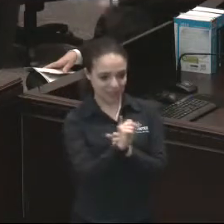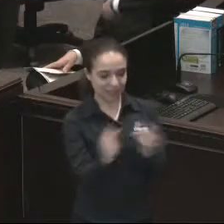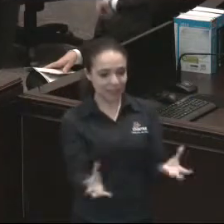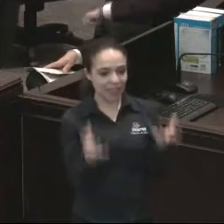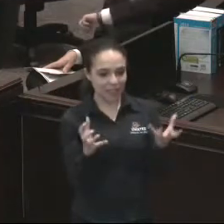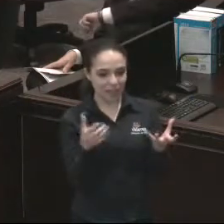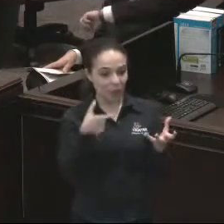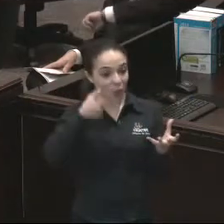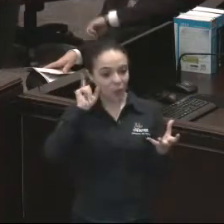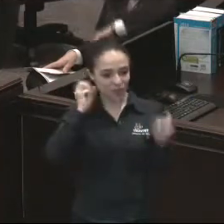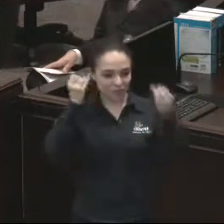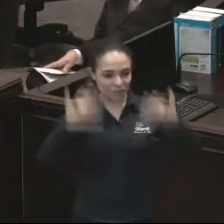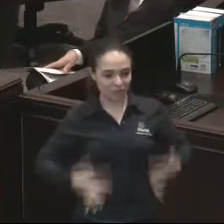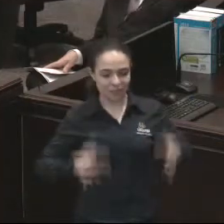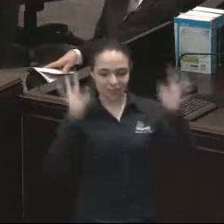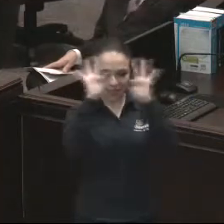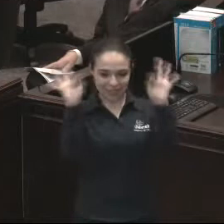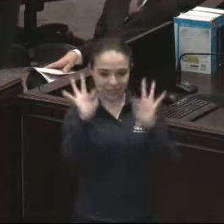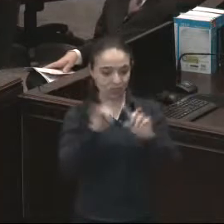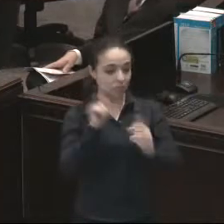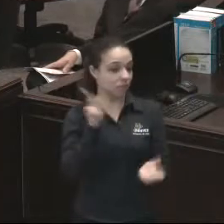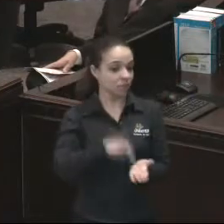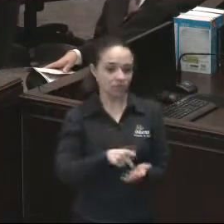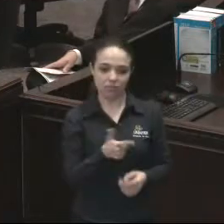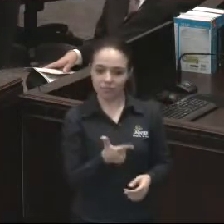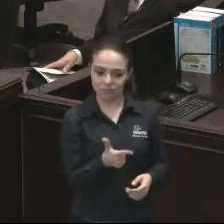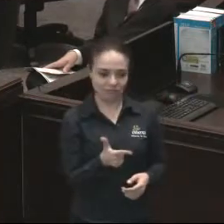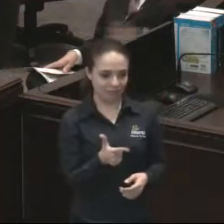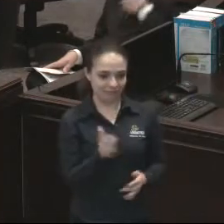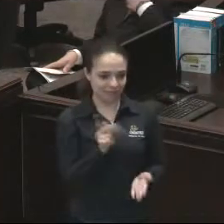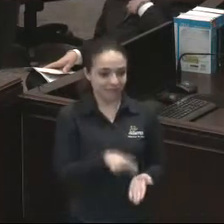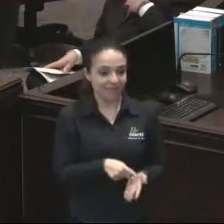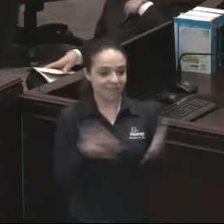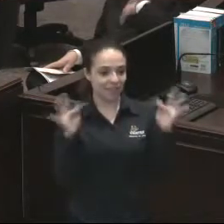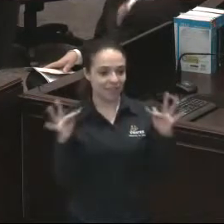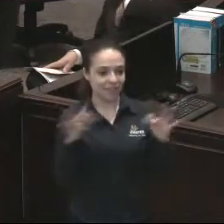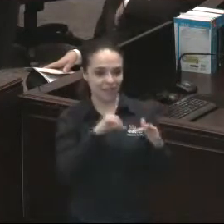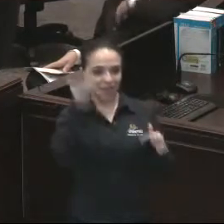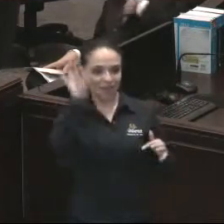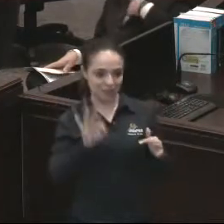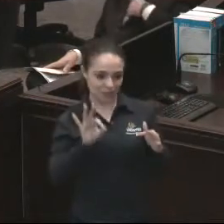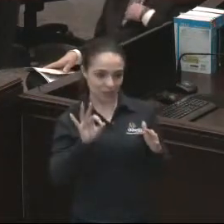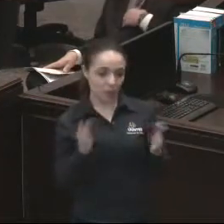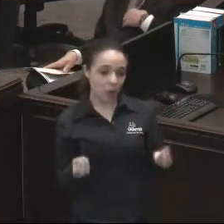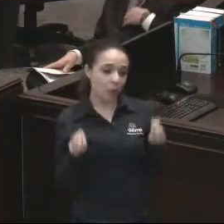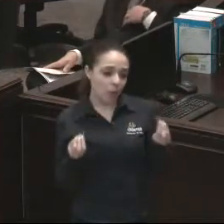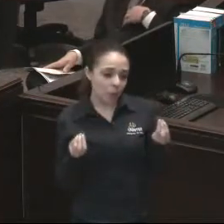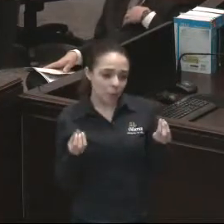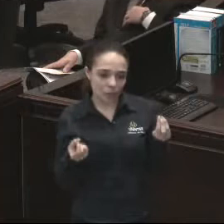de felicidade que é ilusório. E eu percebo que, para manter esse ideal, a